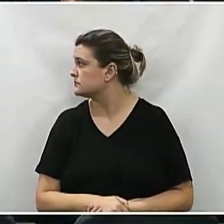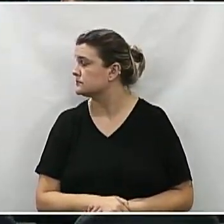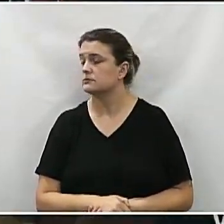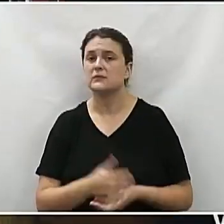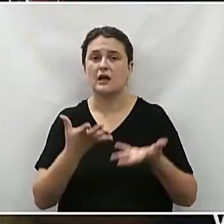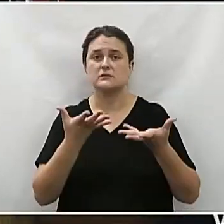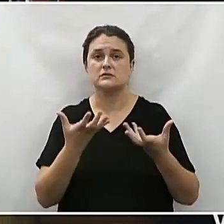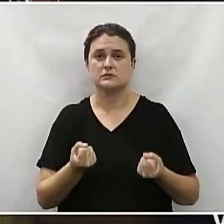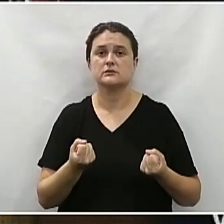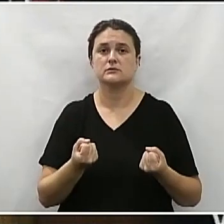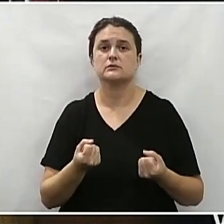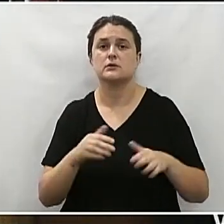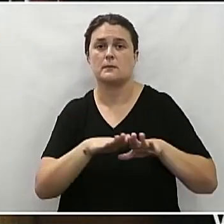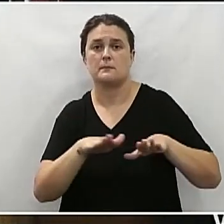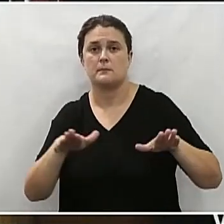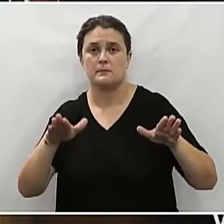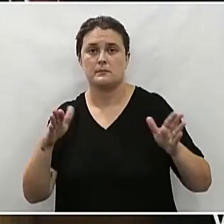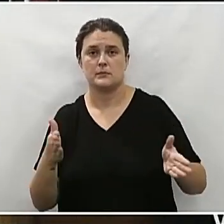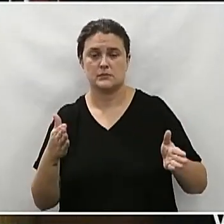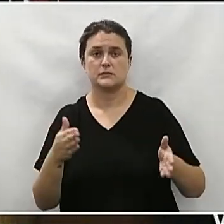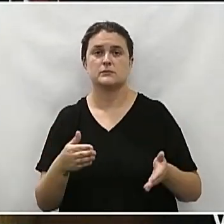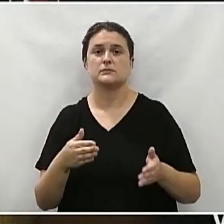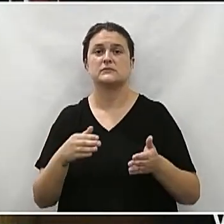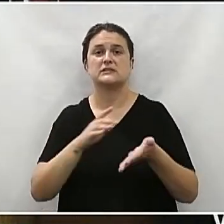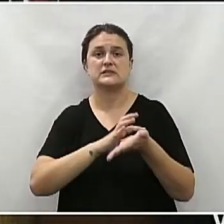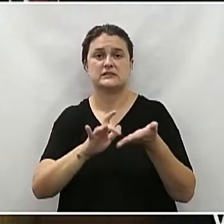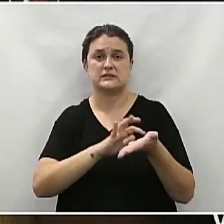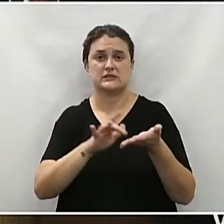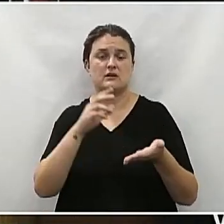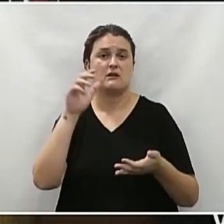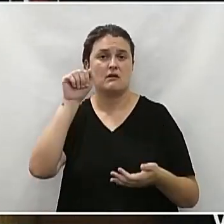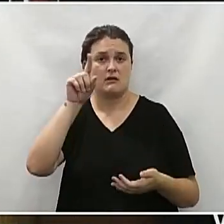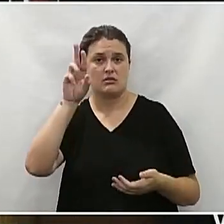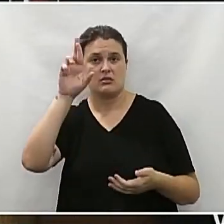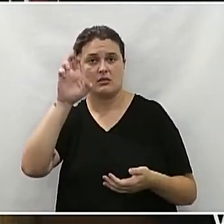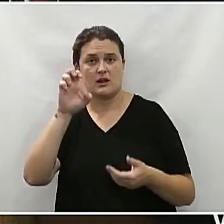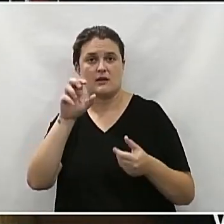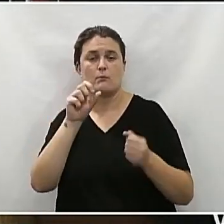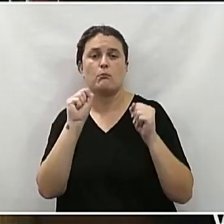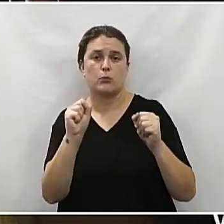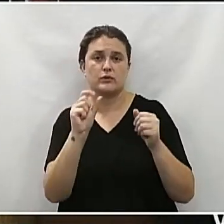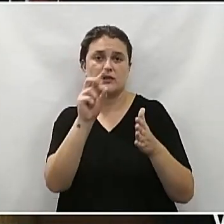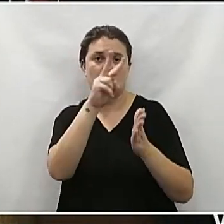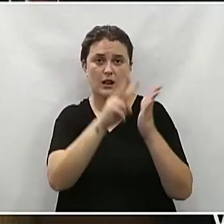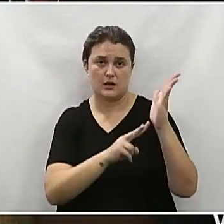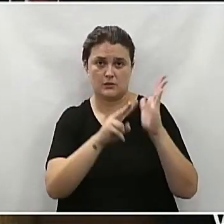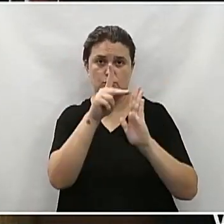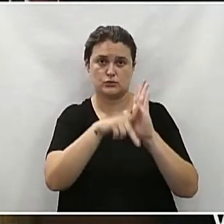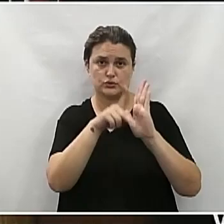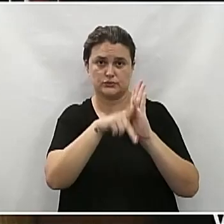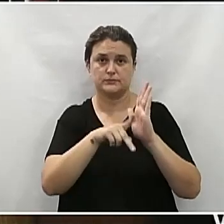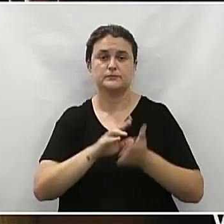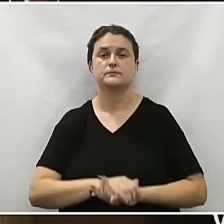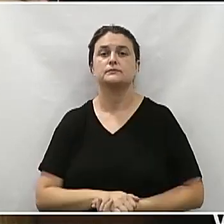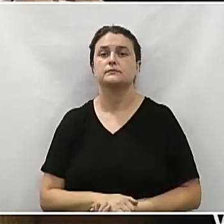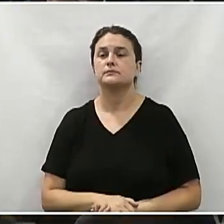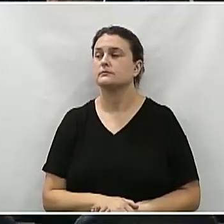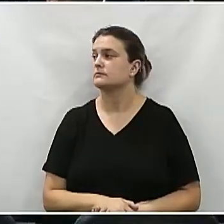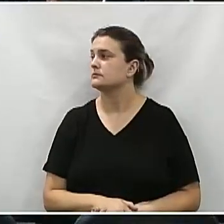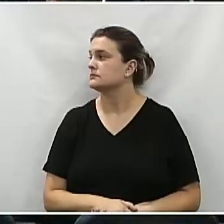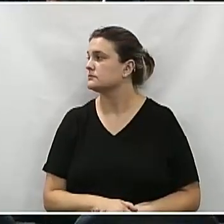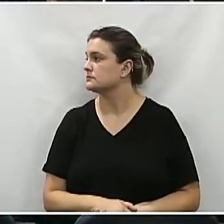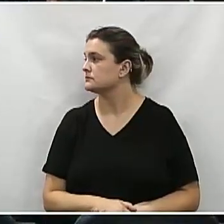Aceito pela mesa o secretário André Reni, que pode ler o projeto na sua íntegra.